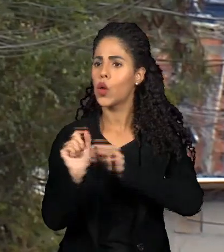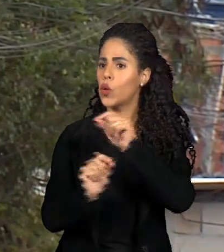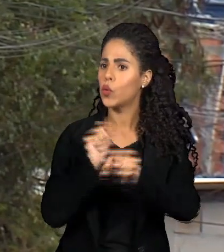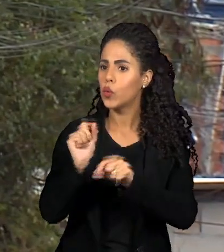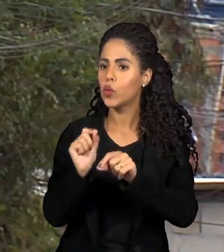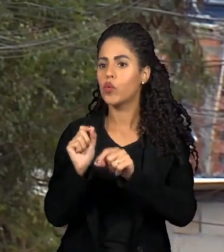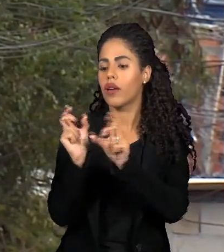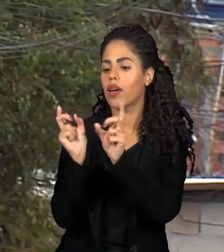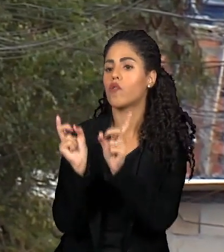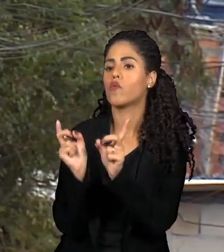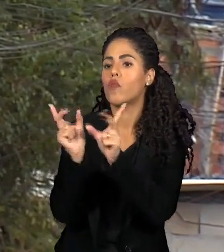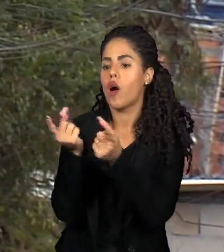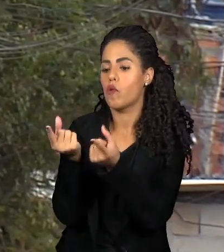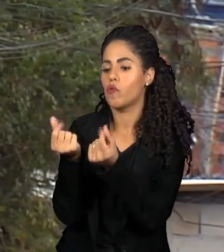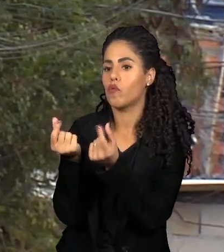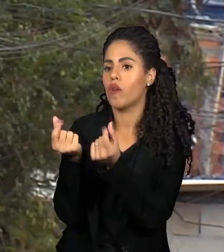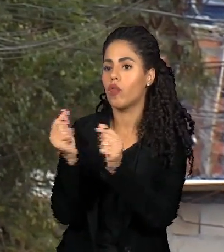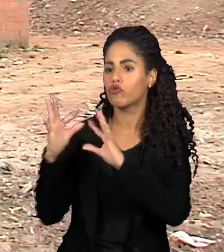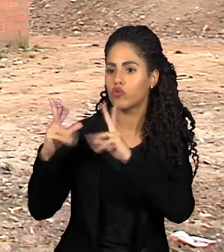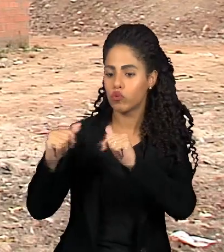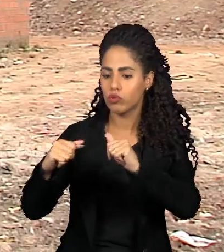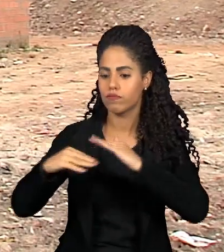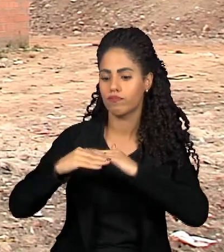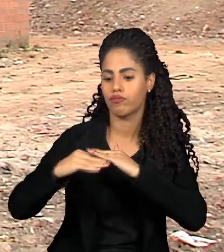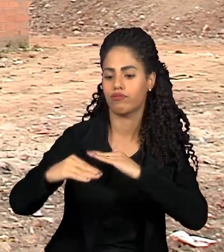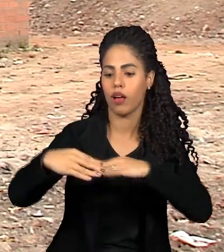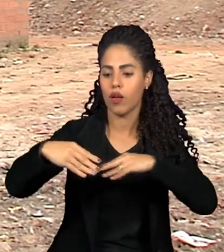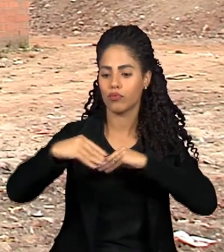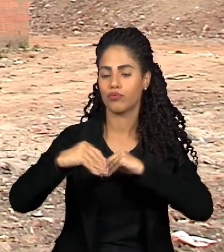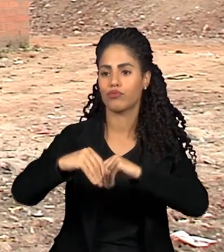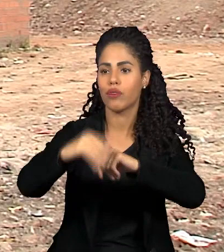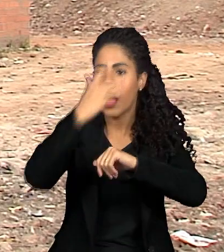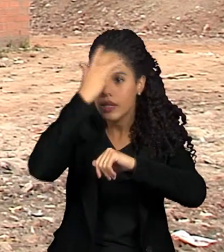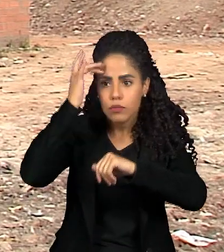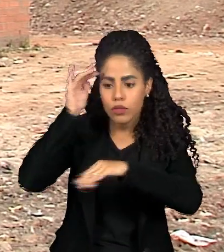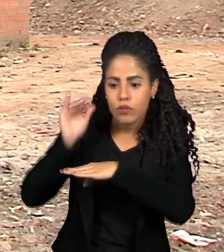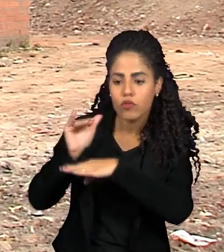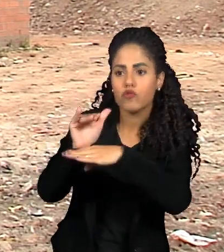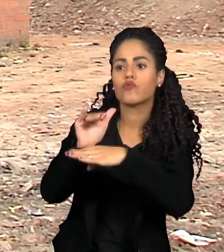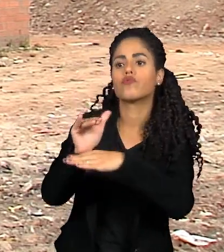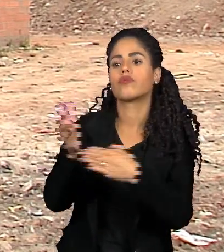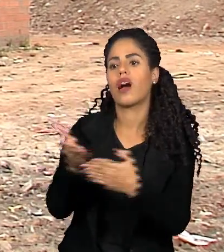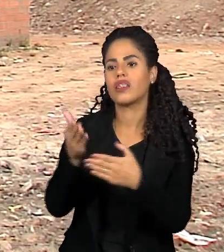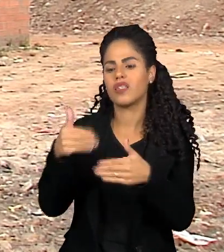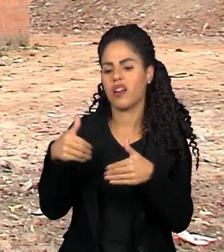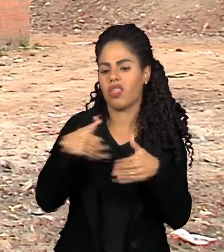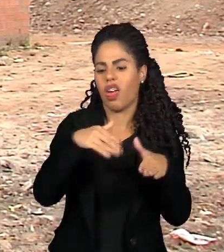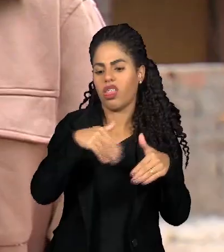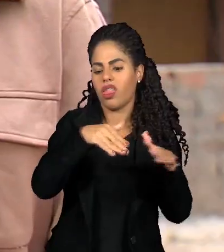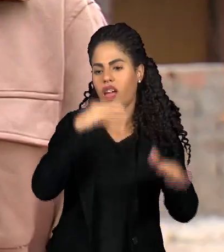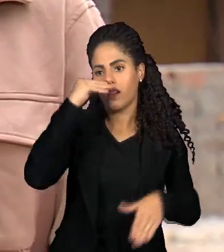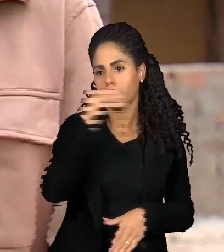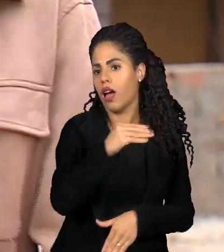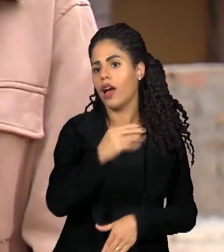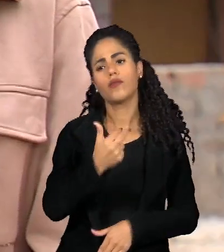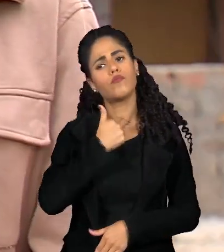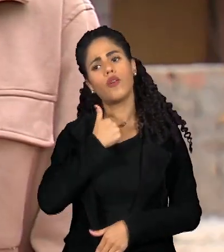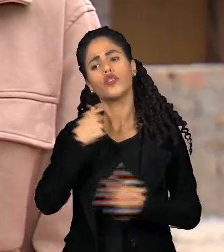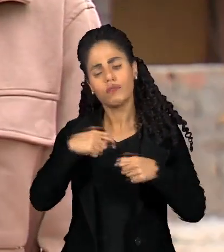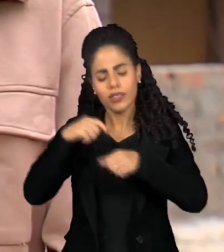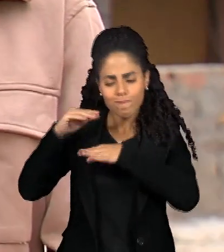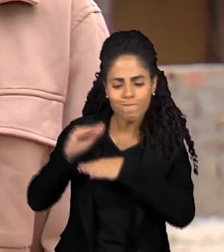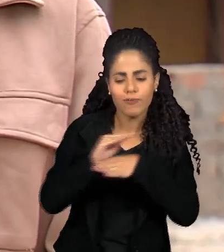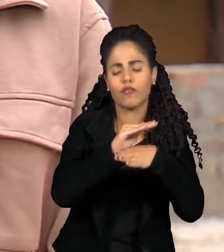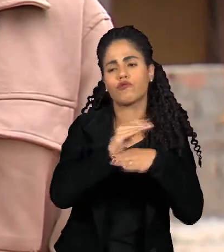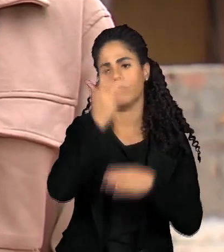dos preços de terra empurrem as pessoas mais vulneráveis para os piores locais. Eu acho que a influência que um projeto como